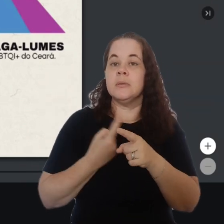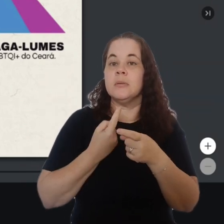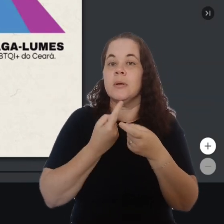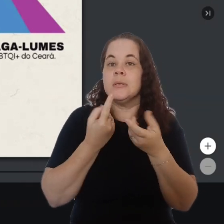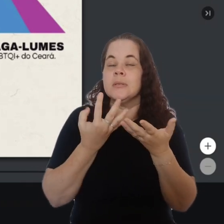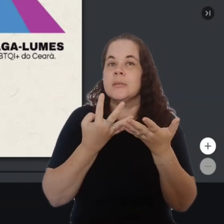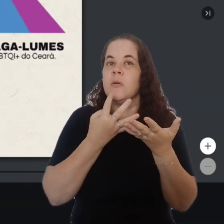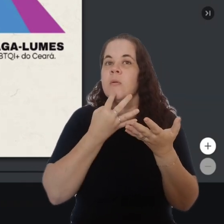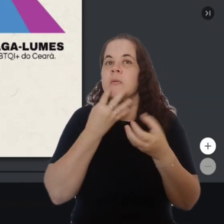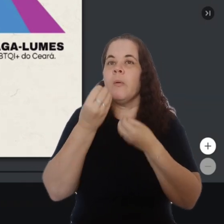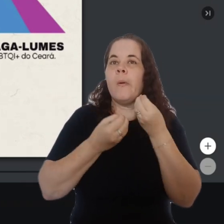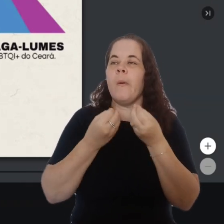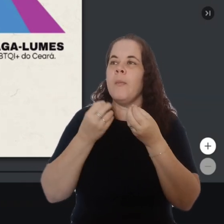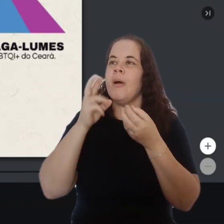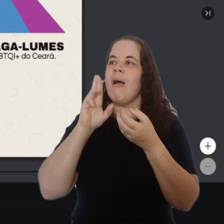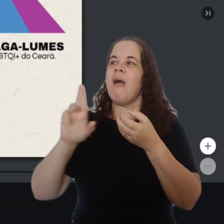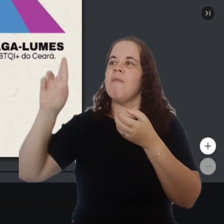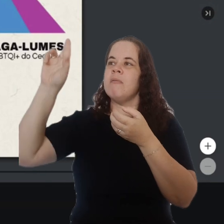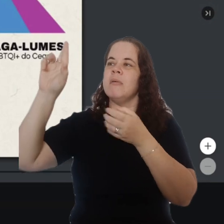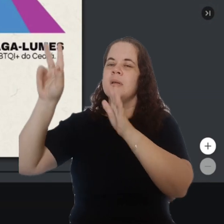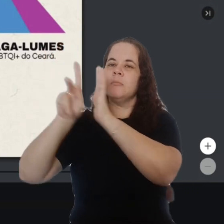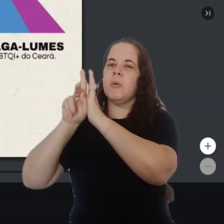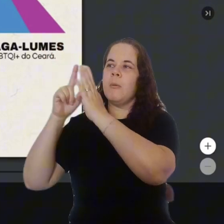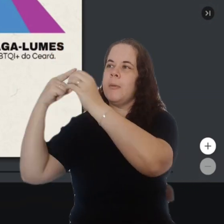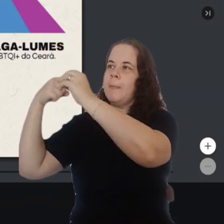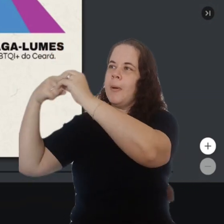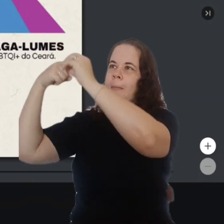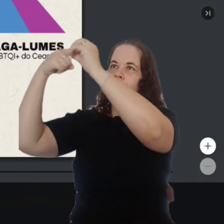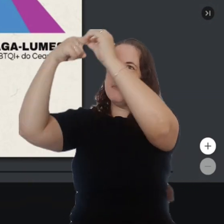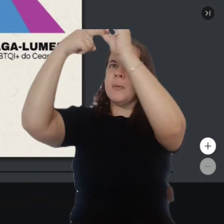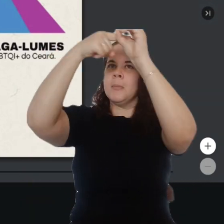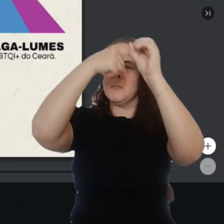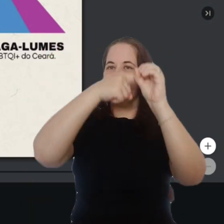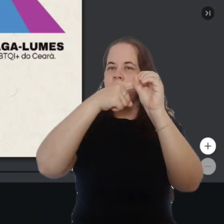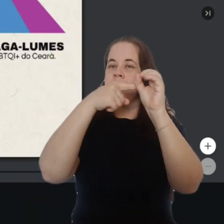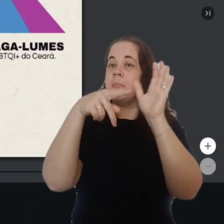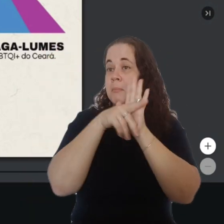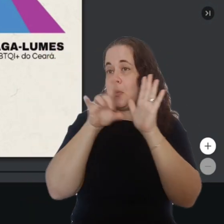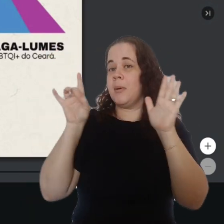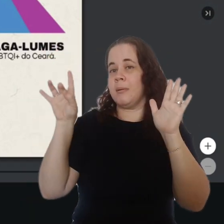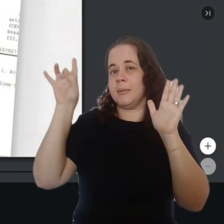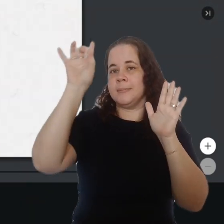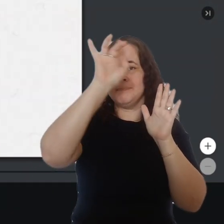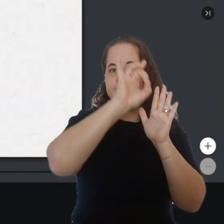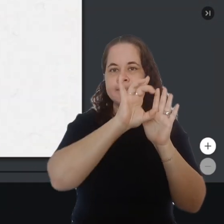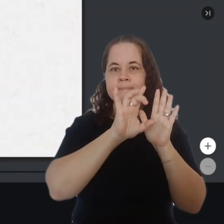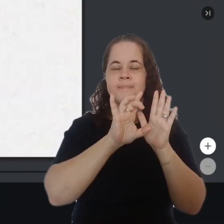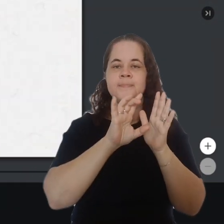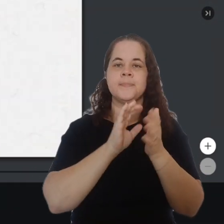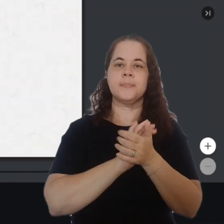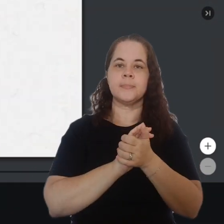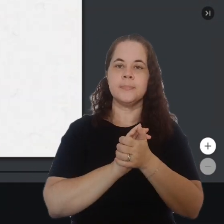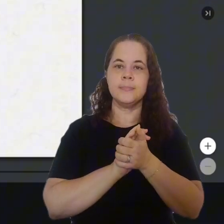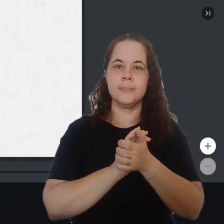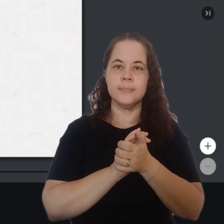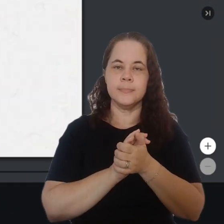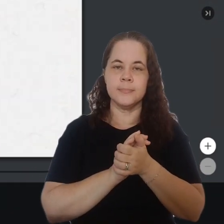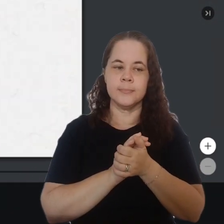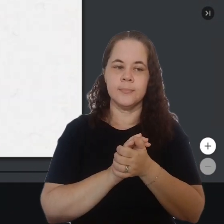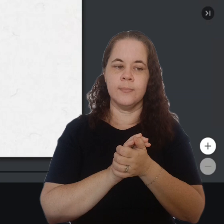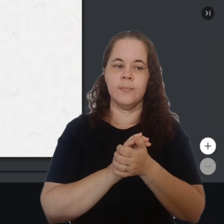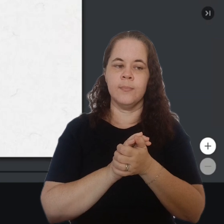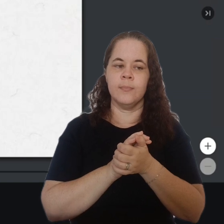ter a referência da sua localidade, da sua história e como se cada um que participou